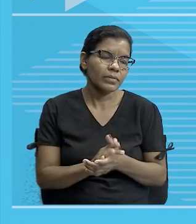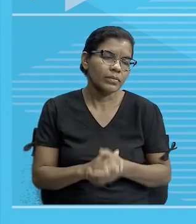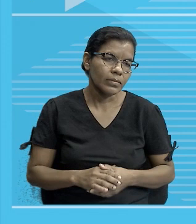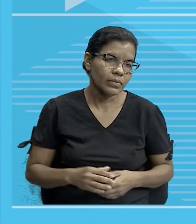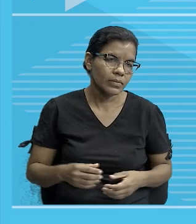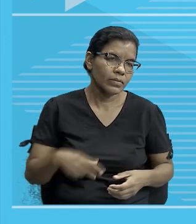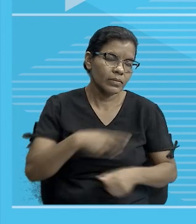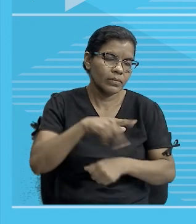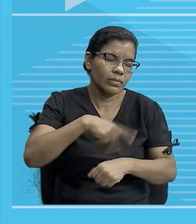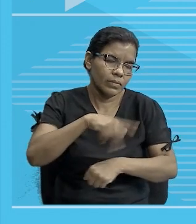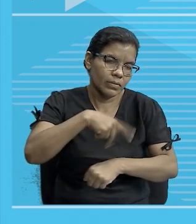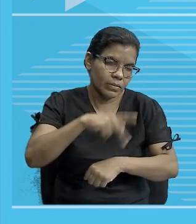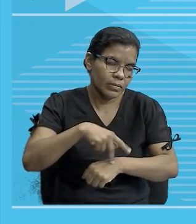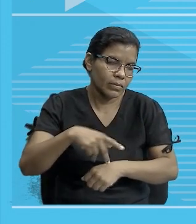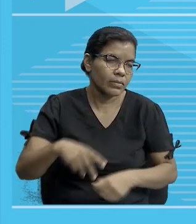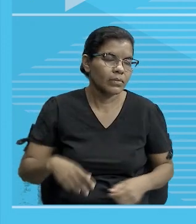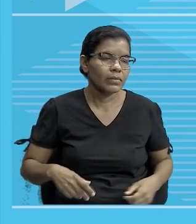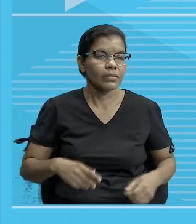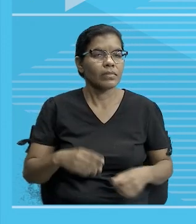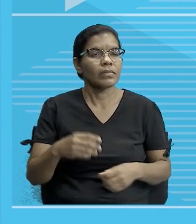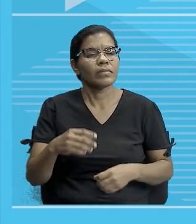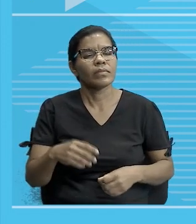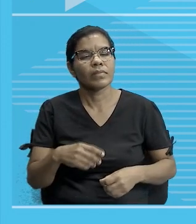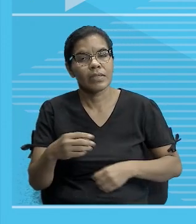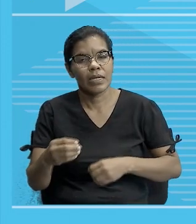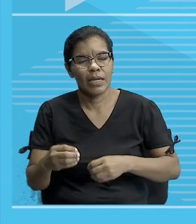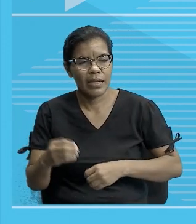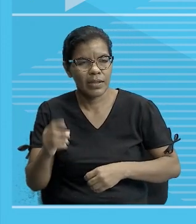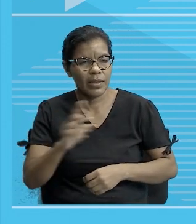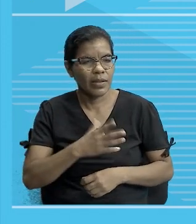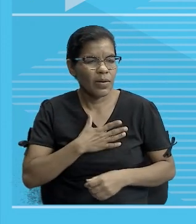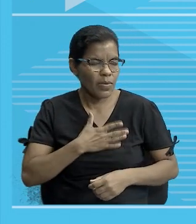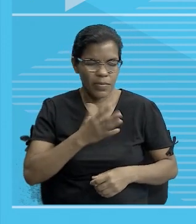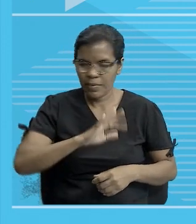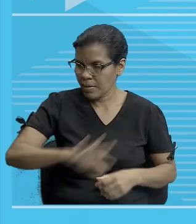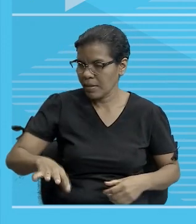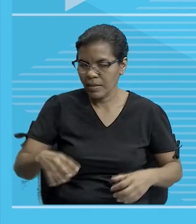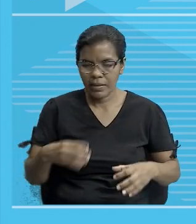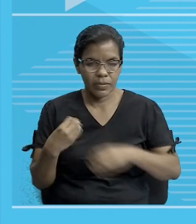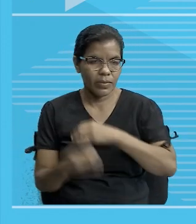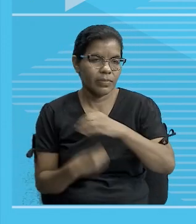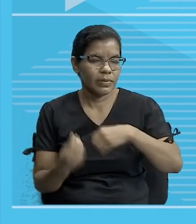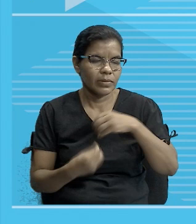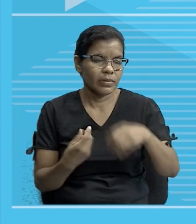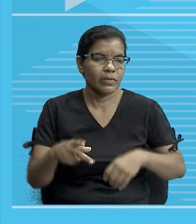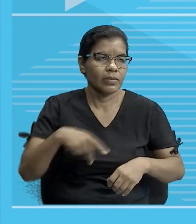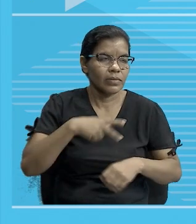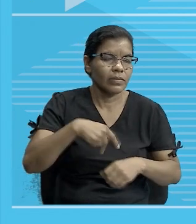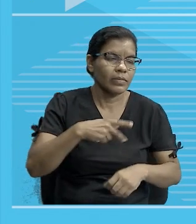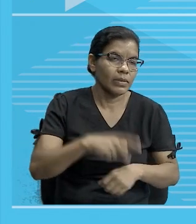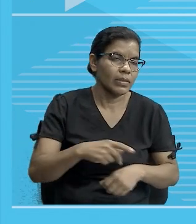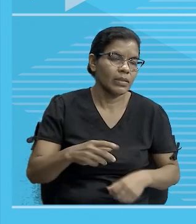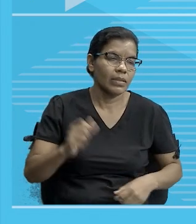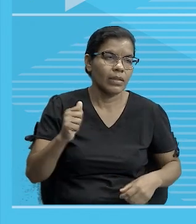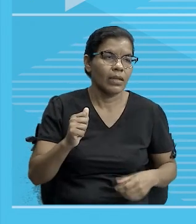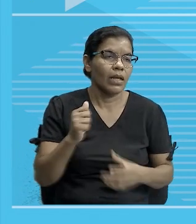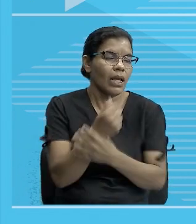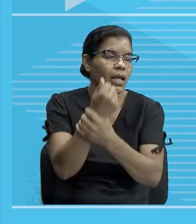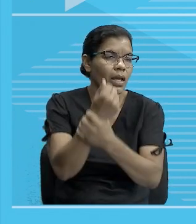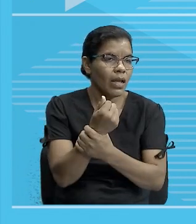os países que eram contra a Revolução, contra os países absolutistas. Ixi